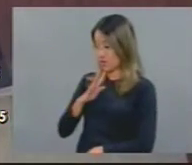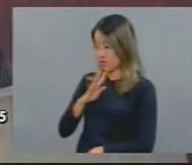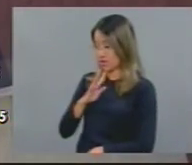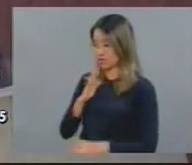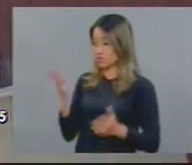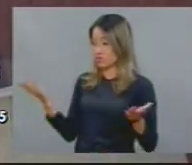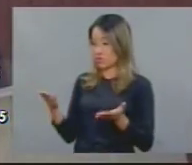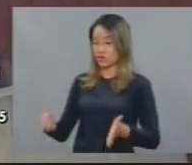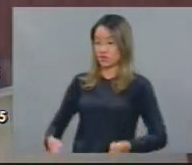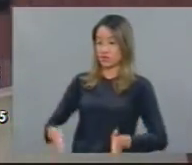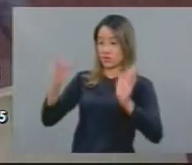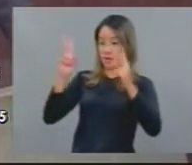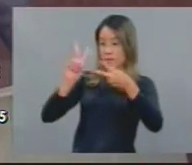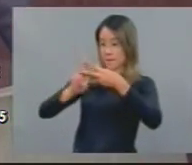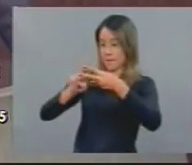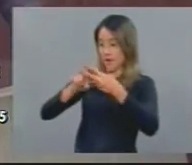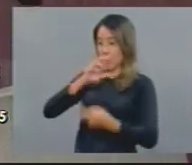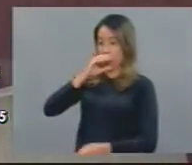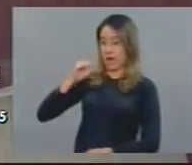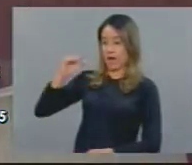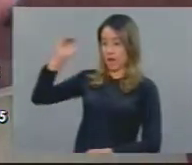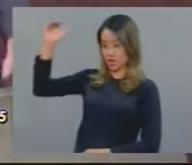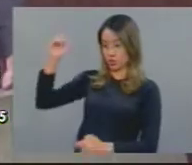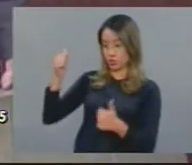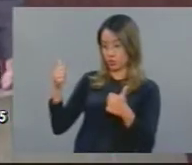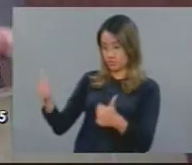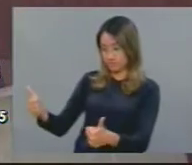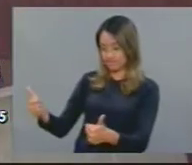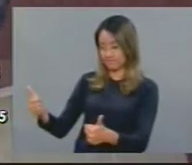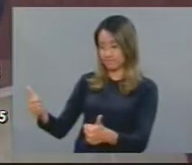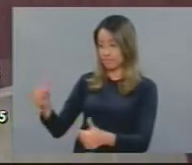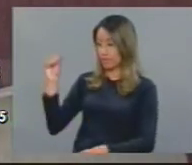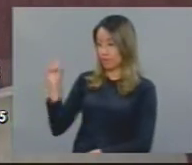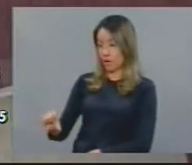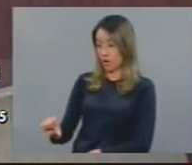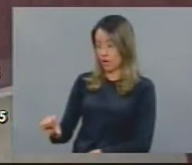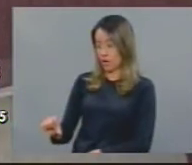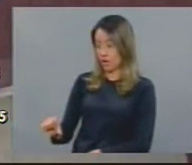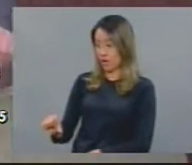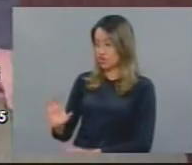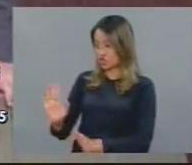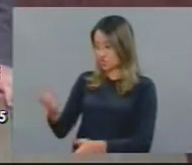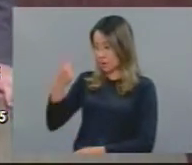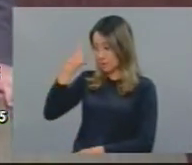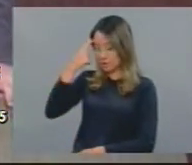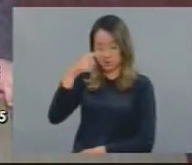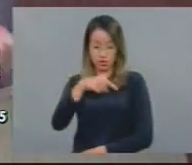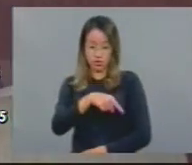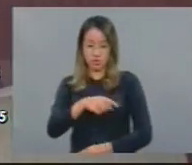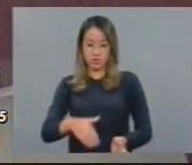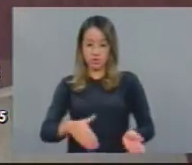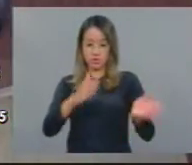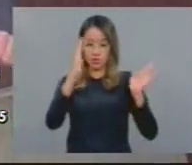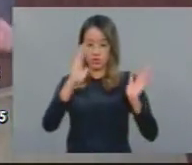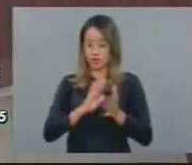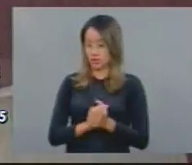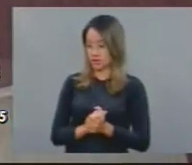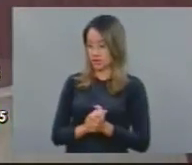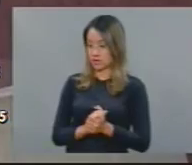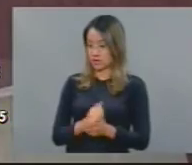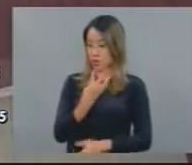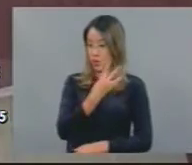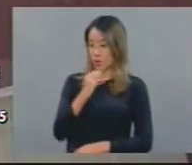ao coordenador desta área, que fez com que o dinheiro não tivesse que ser devolvido. Ficou 6 anos esse dinheiro parado